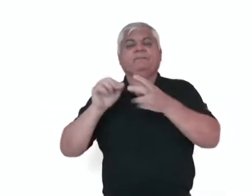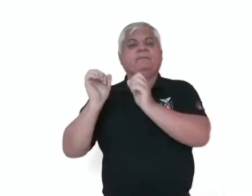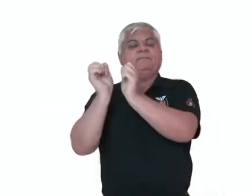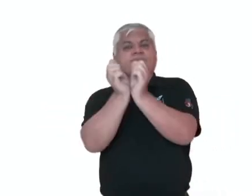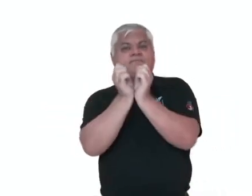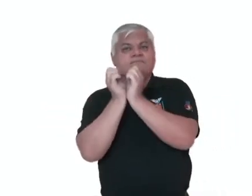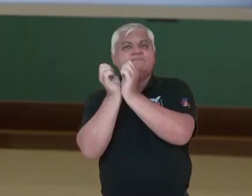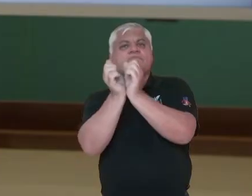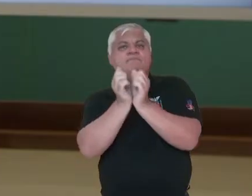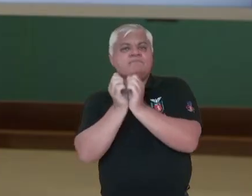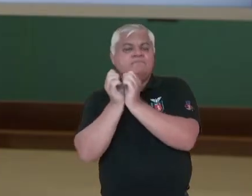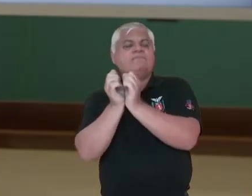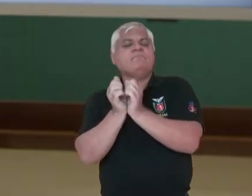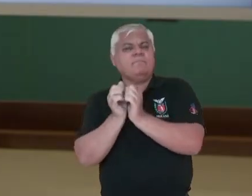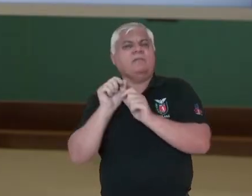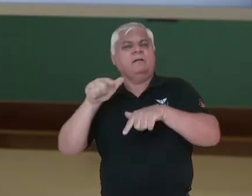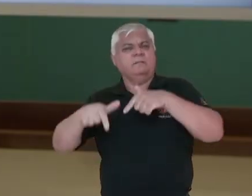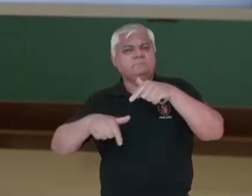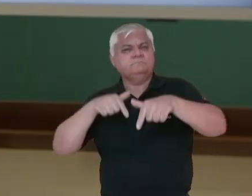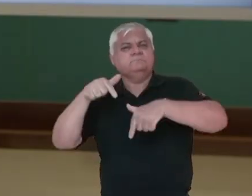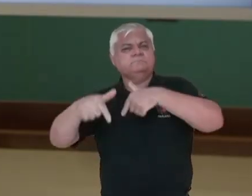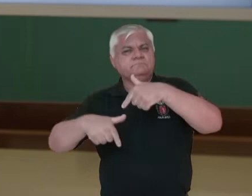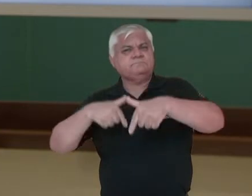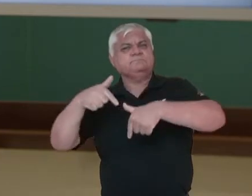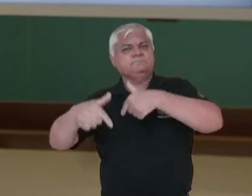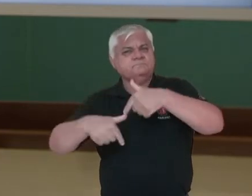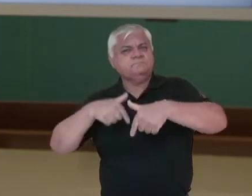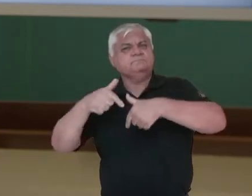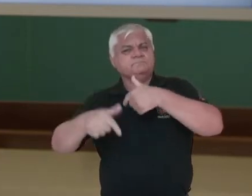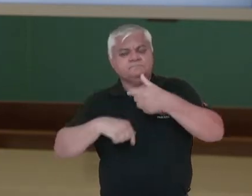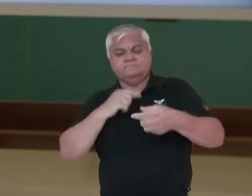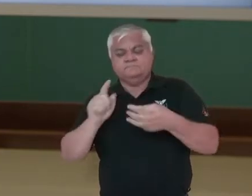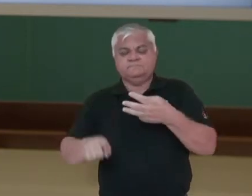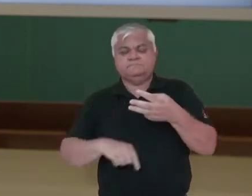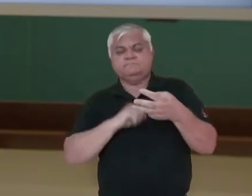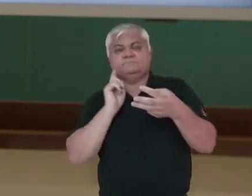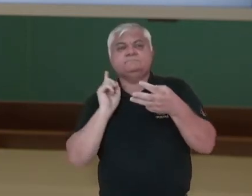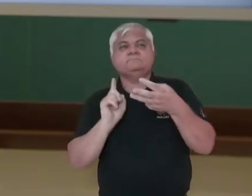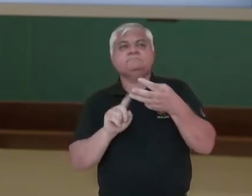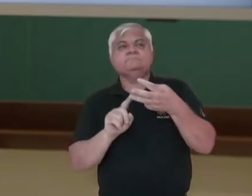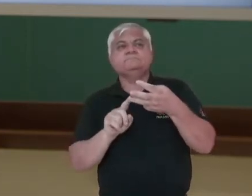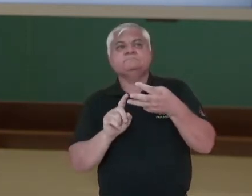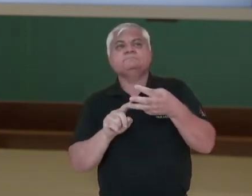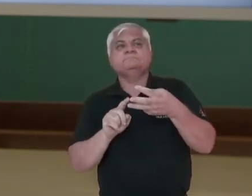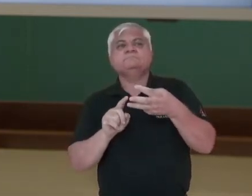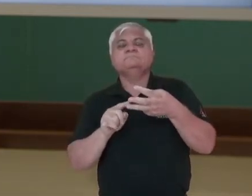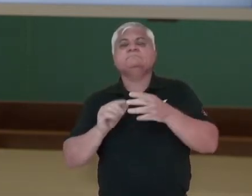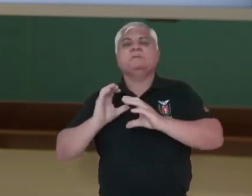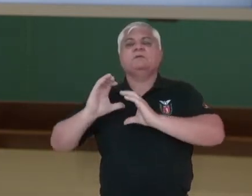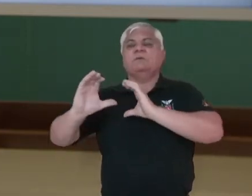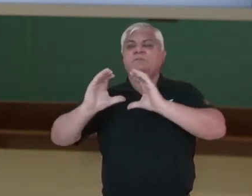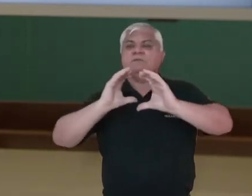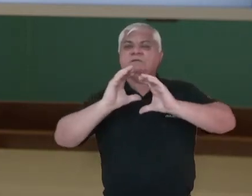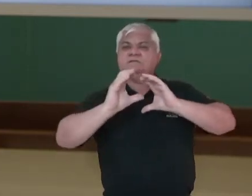povos que foram escravizados para desenvolver as atividades ali, para trabalhar, A comunicação, essa questão ali